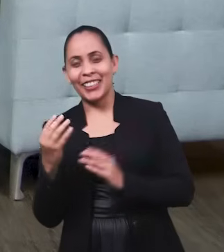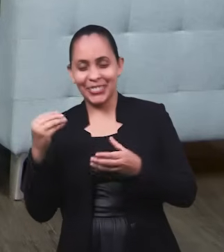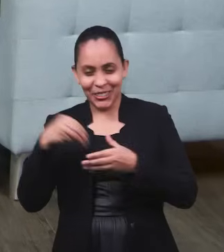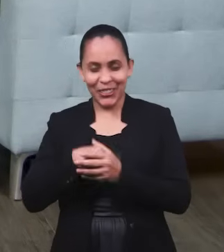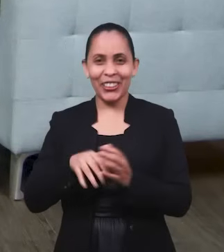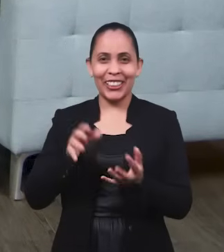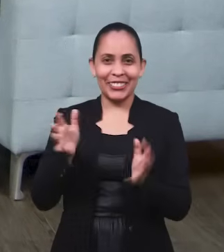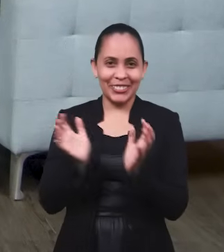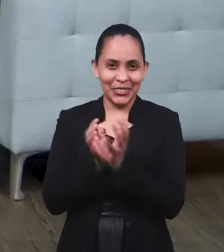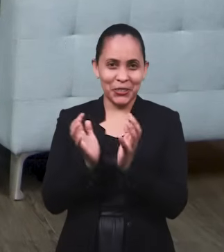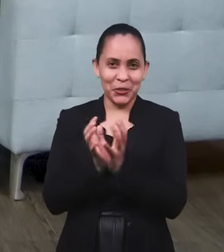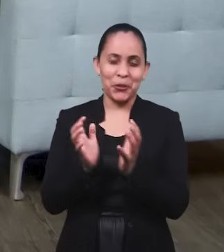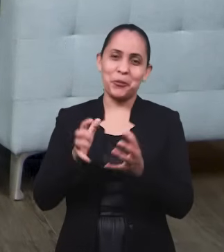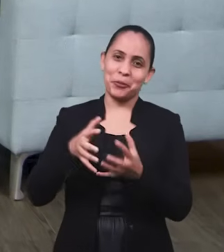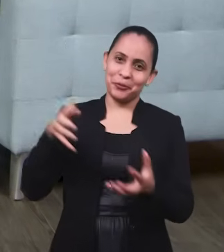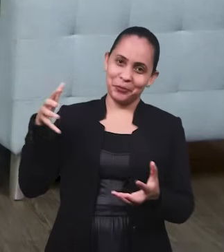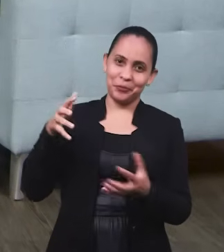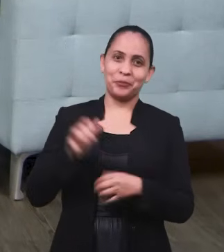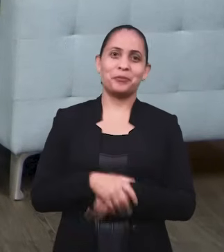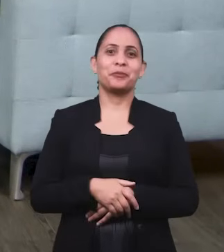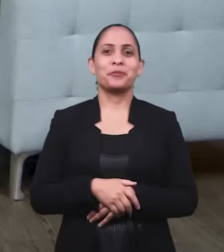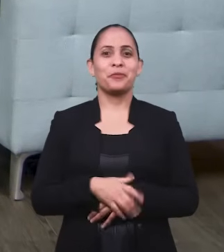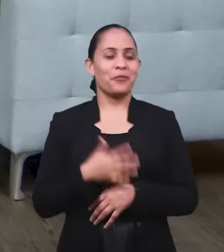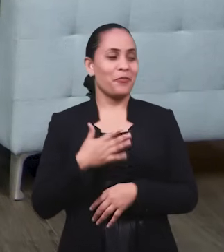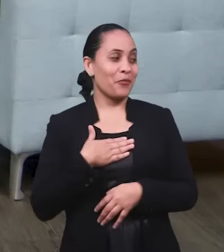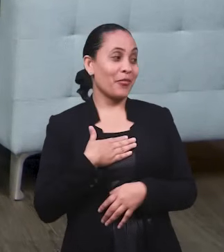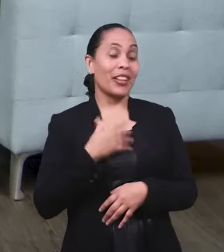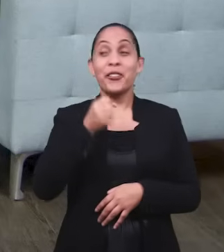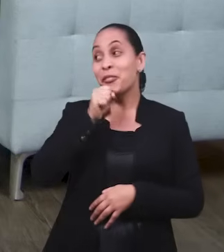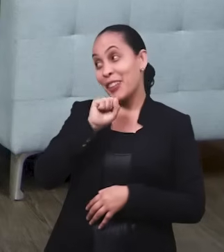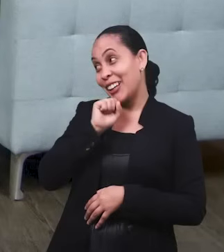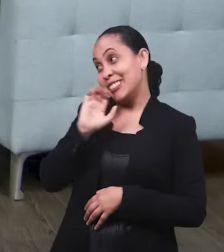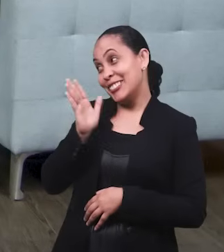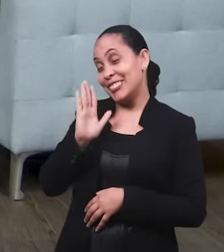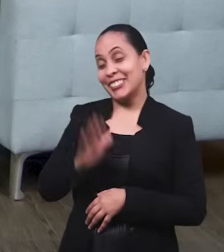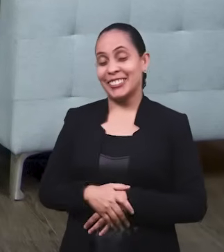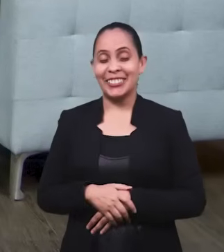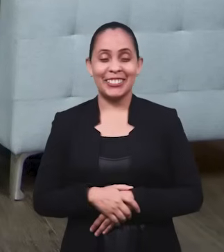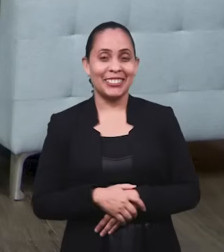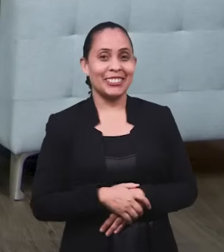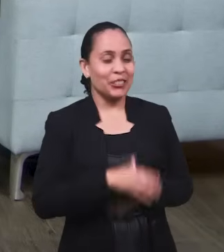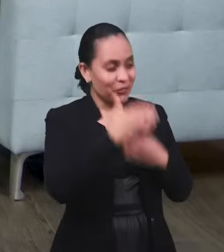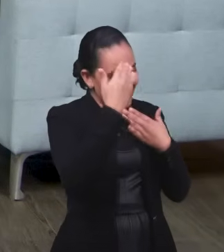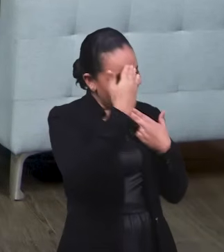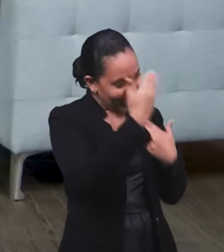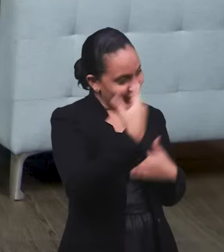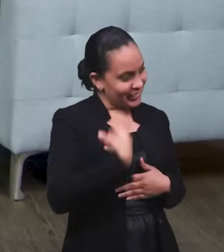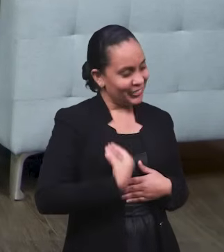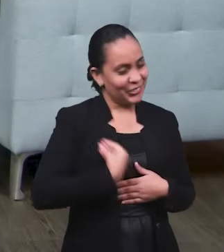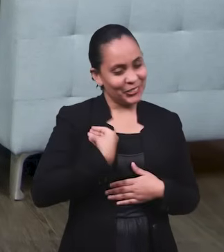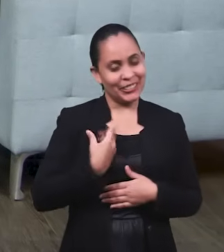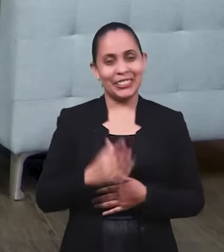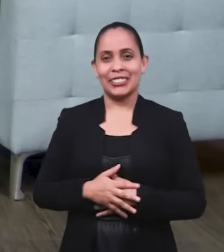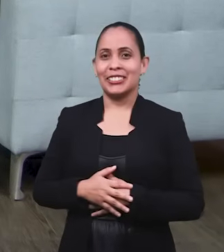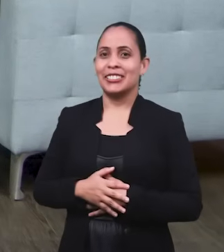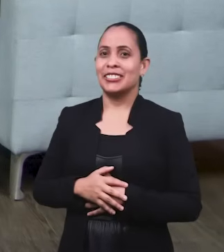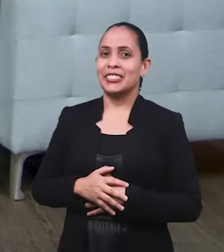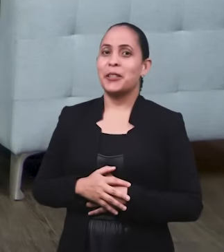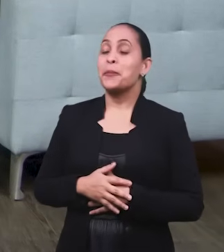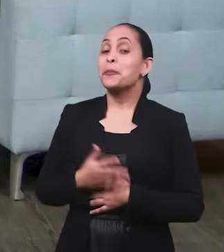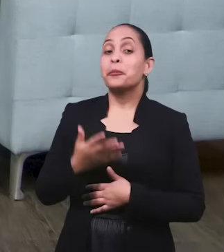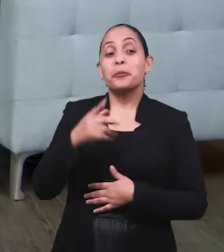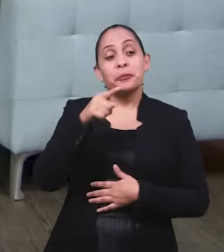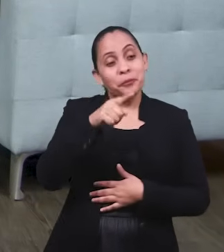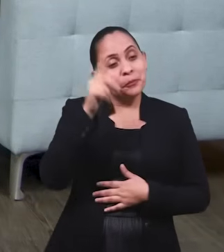dos idosos aí. Então Muito chegamos lá, obrigado, quase pastor. oficialmente idoso. Amém. Muito obrigado, hein, pela sua Amém. participação. A paz do Pastor Senhor. Roniel, da mesma